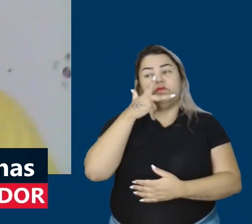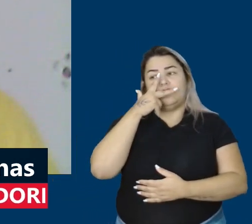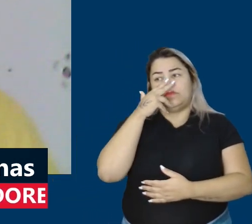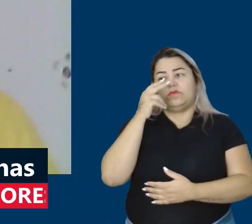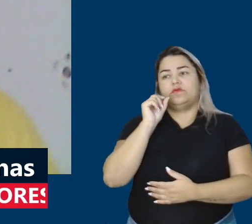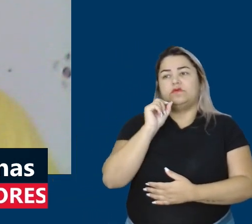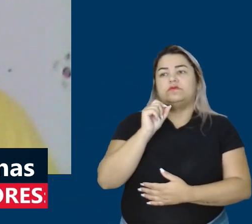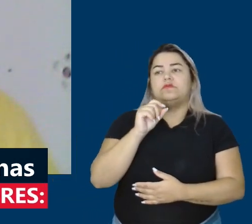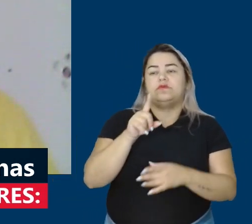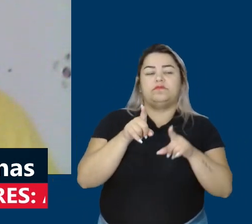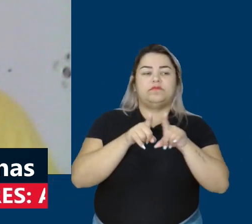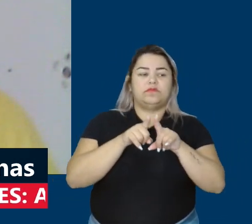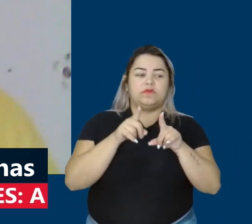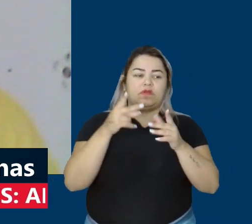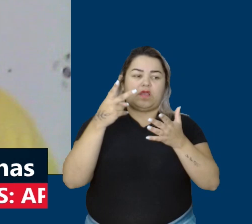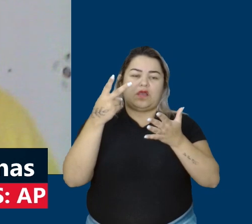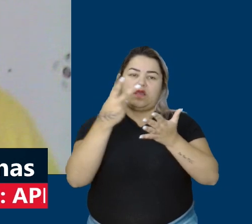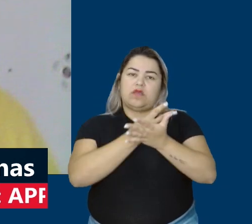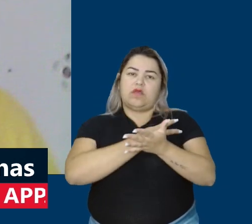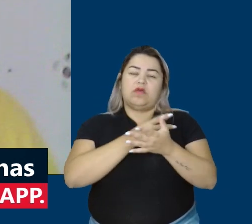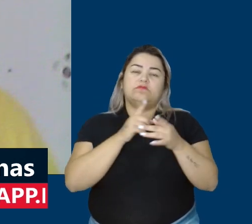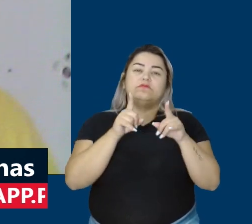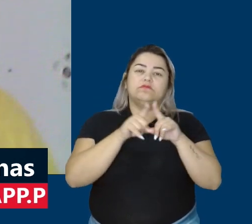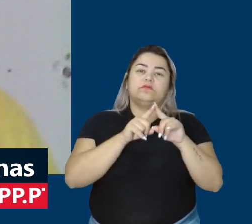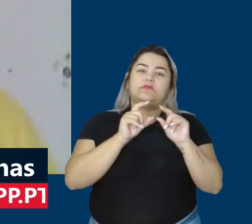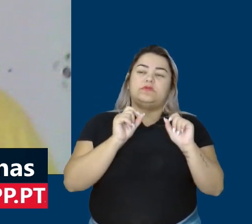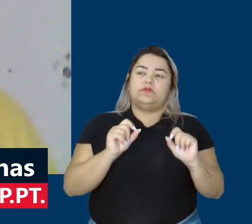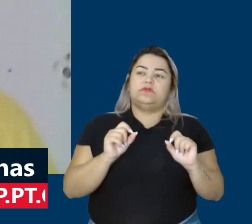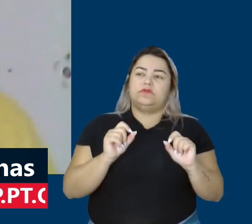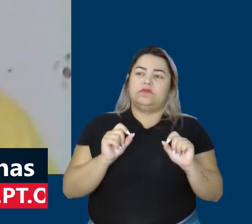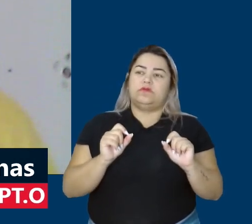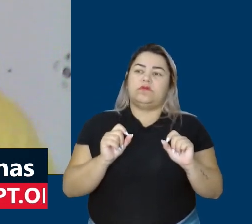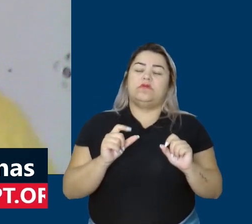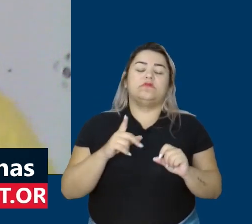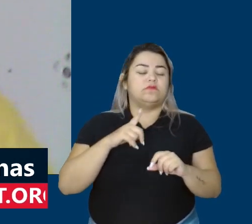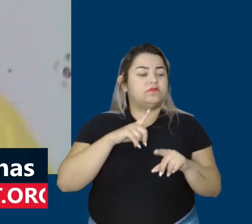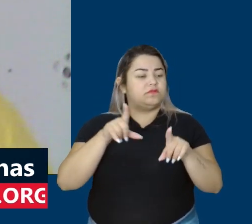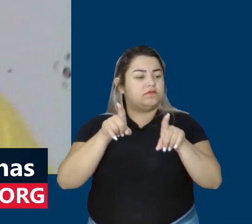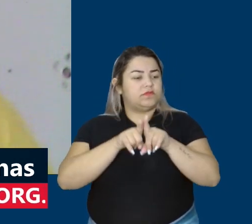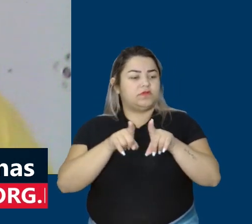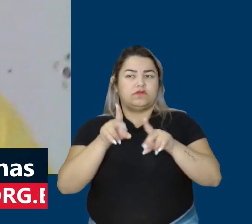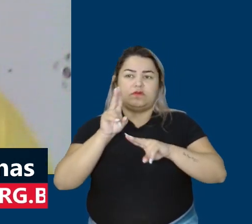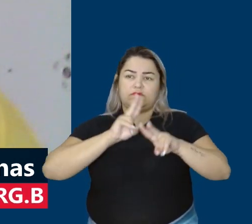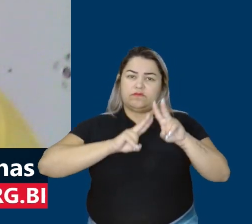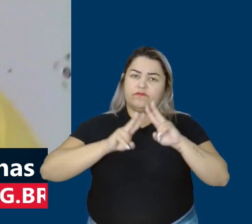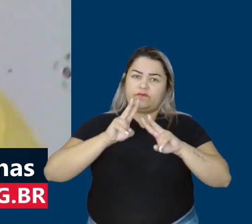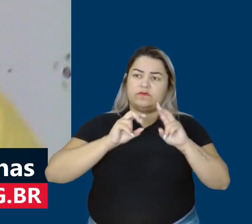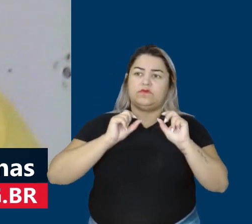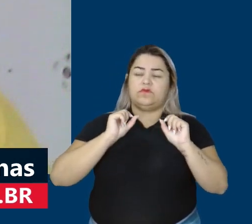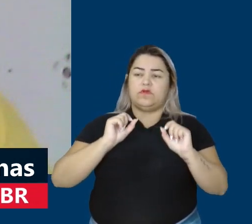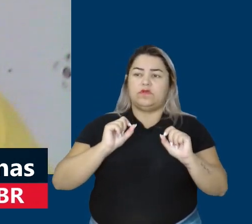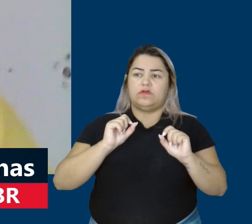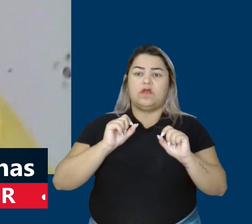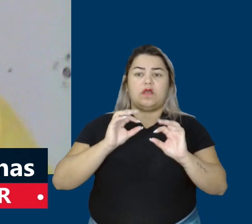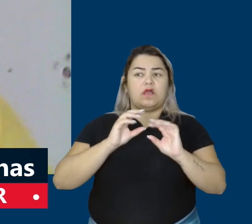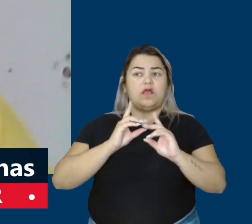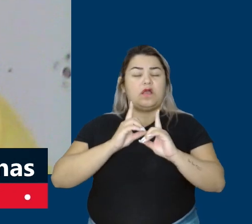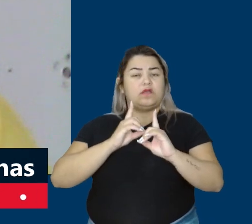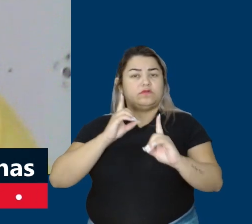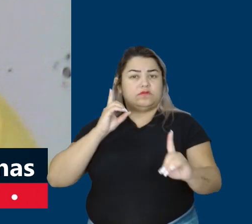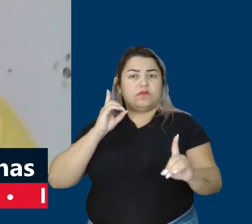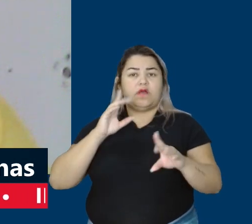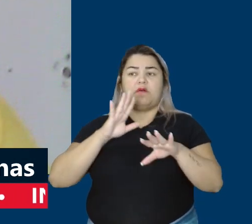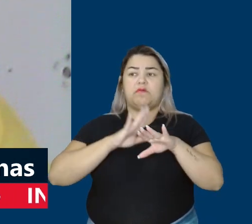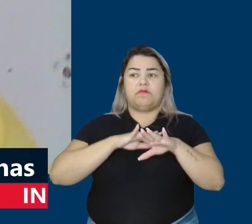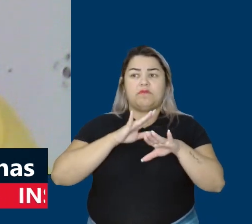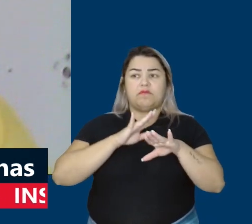a partir do que aconteceu, eu também tenho acompanhado um pouco à distância, claro,